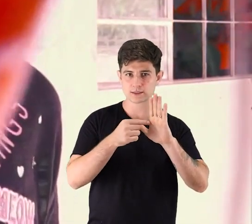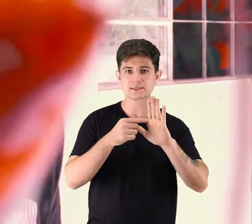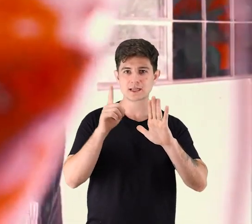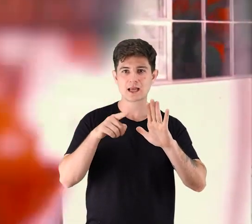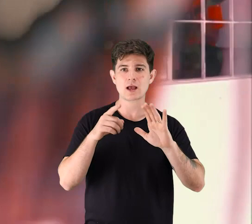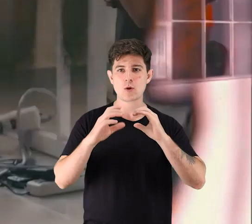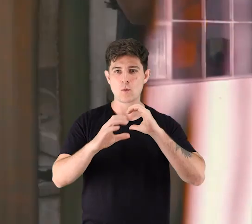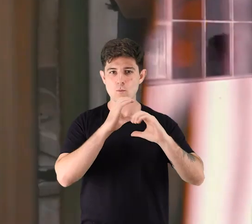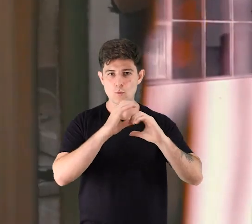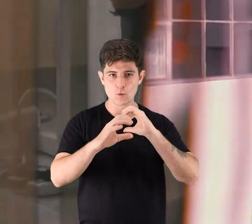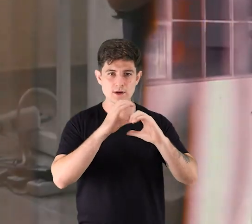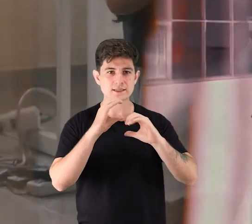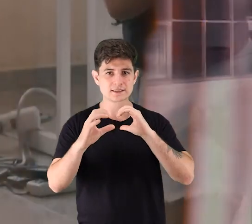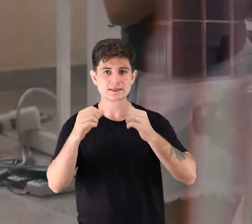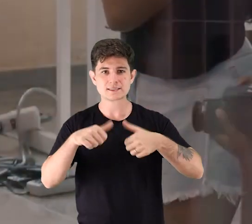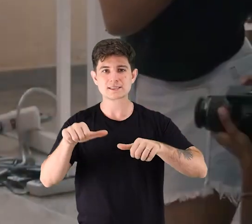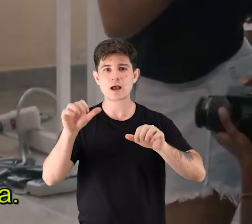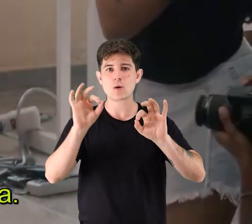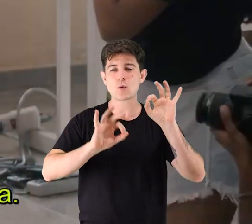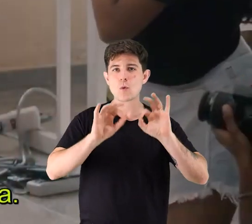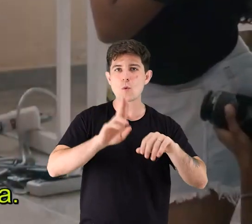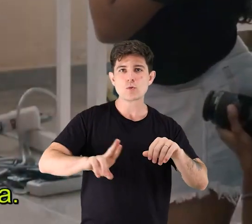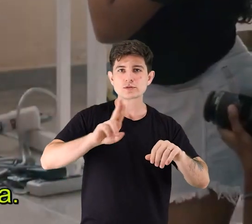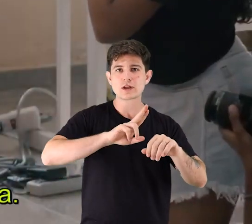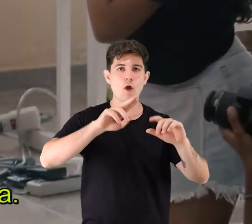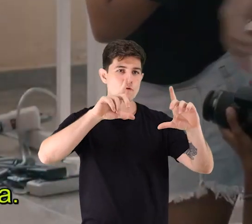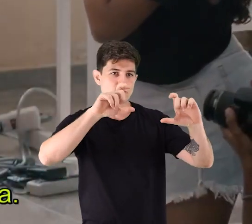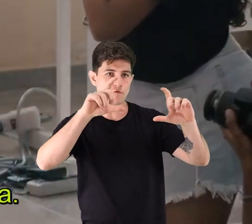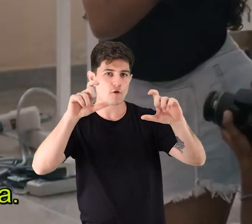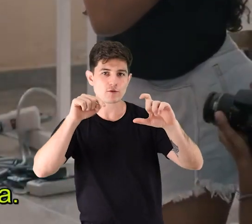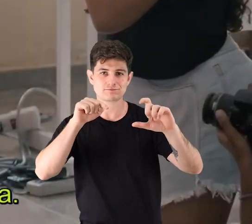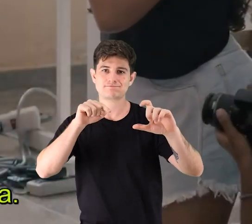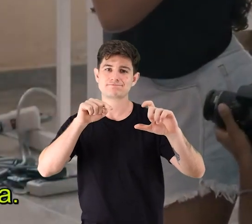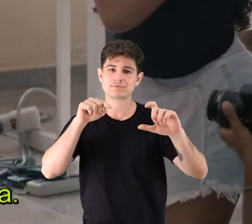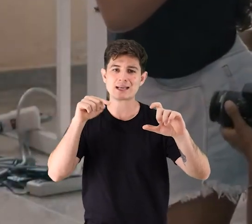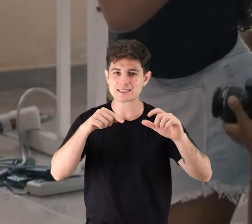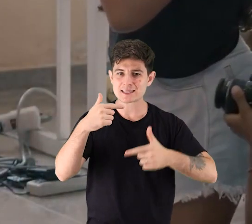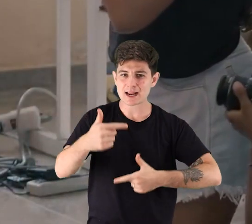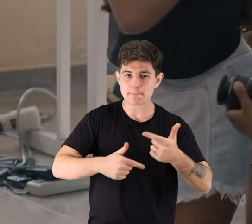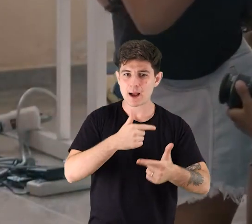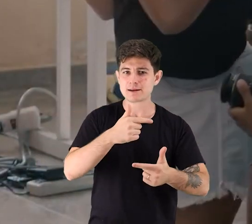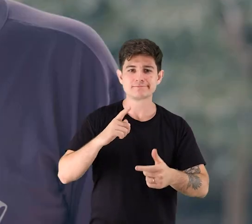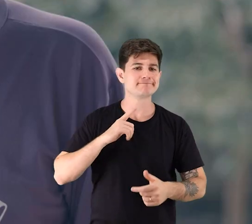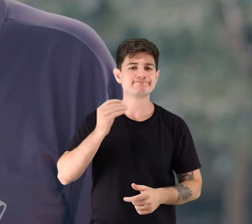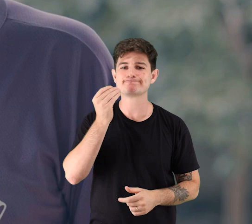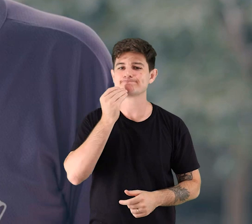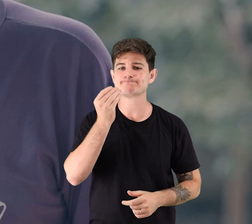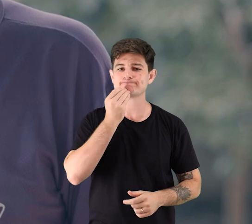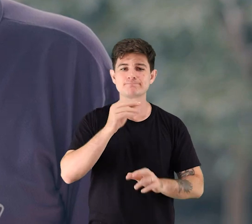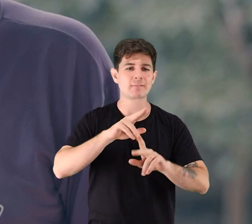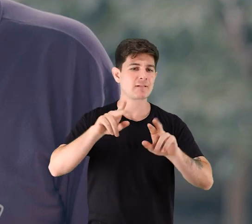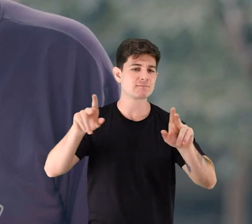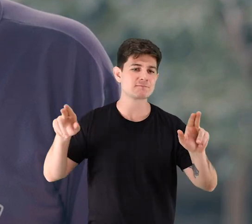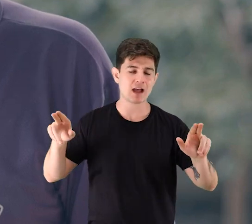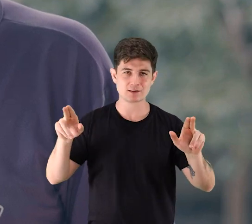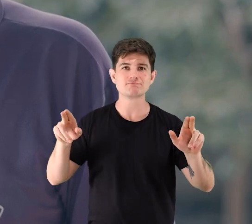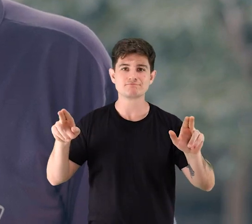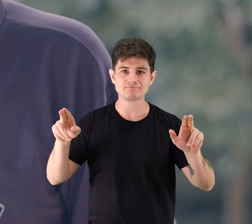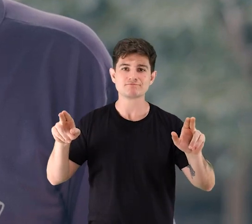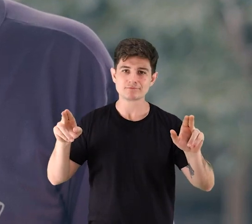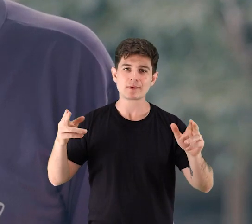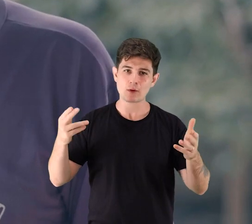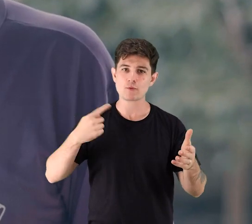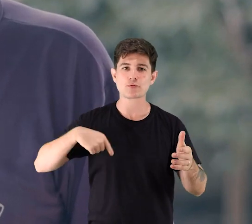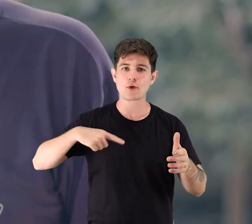Dentro da proposta de Educomunicação, estamos trabalhando com fotografia. Esse trabalho traz inúmeras